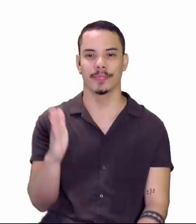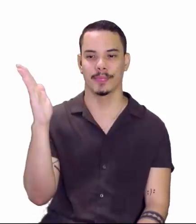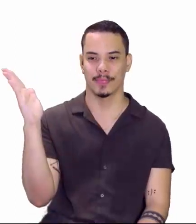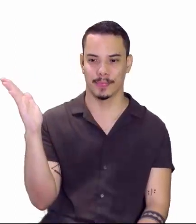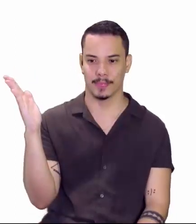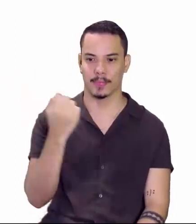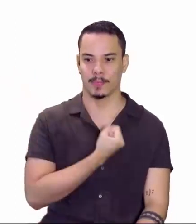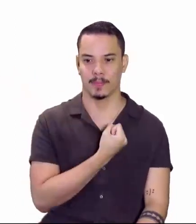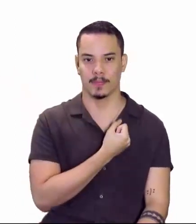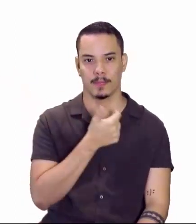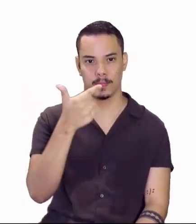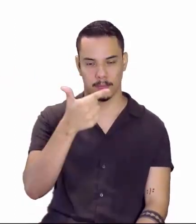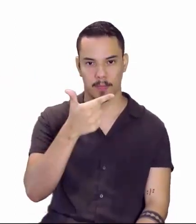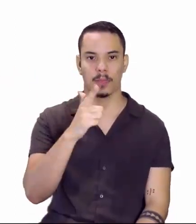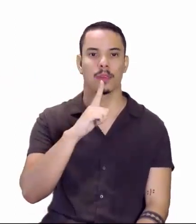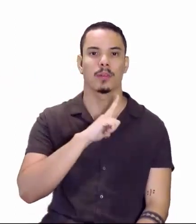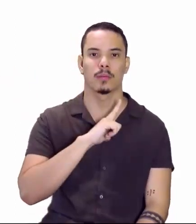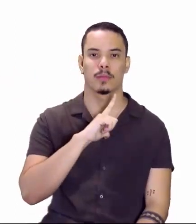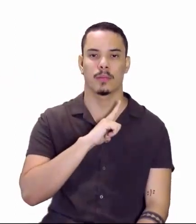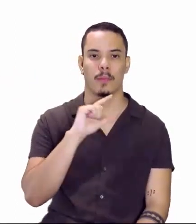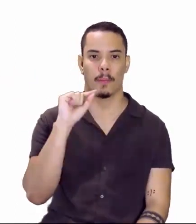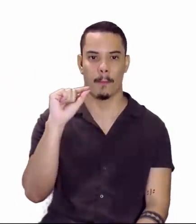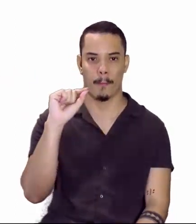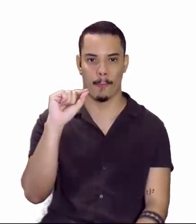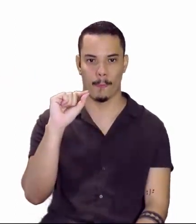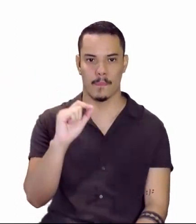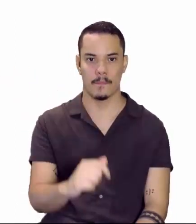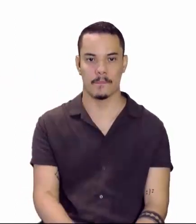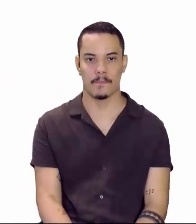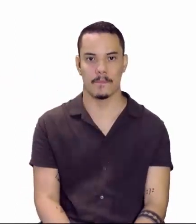número 2, nós temos o seguinte.